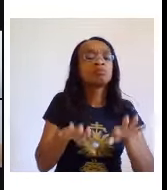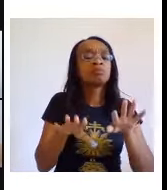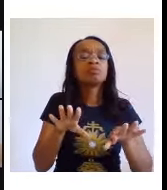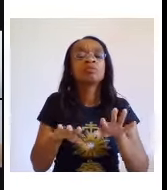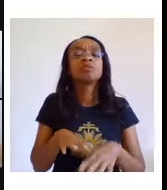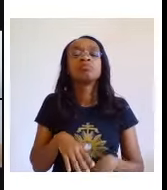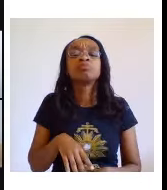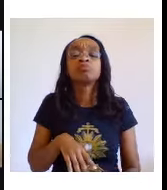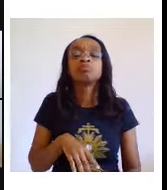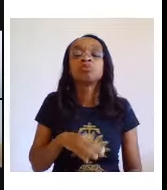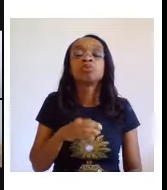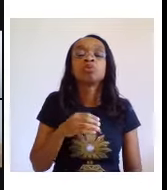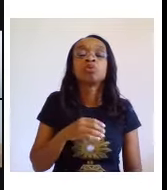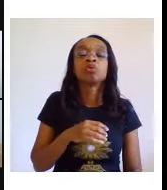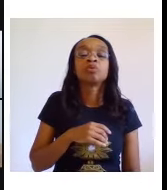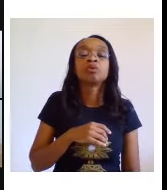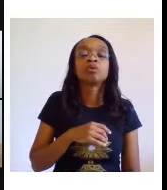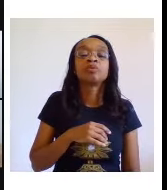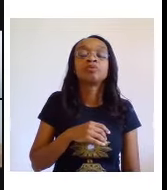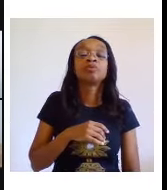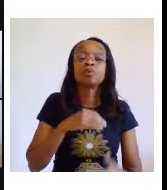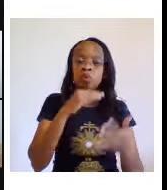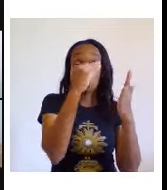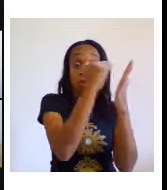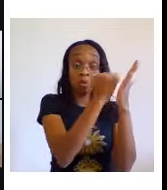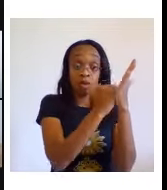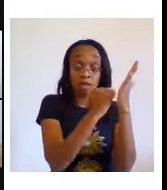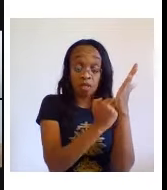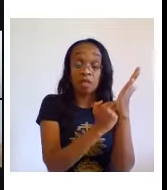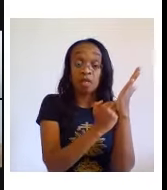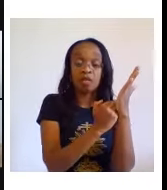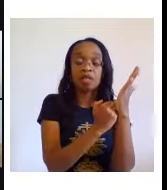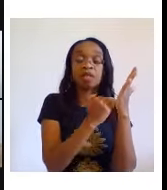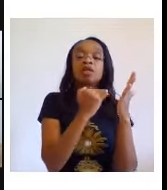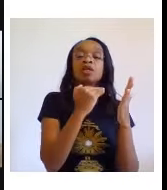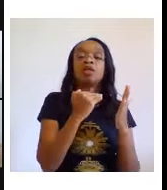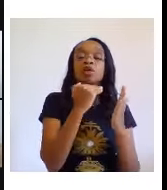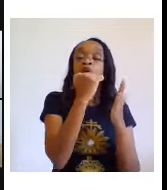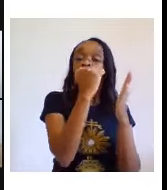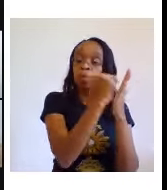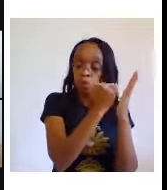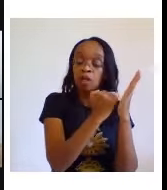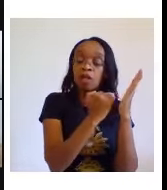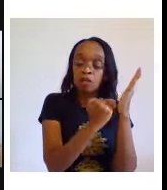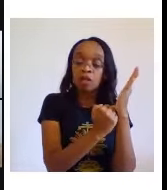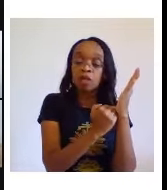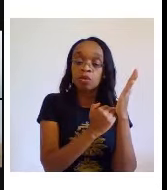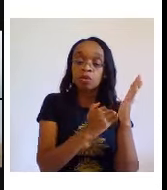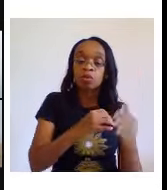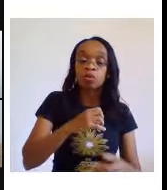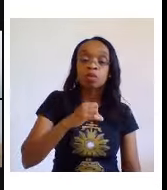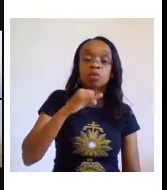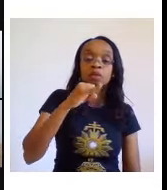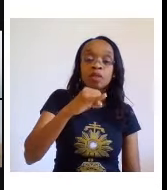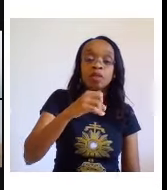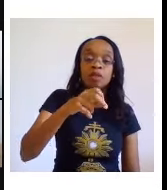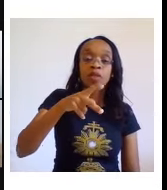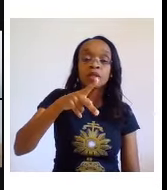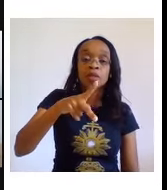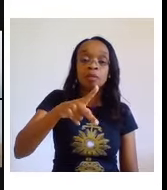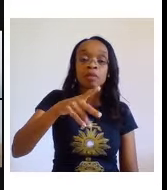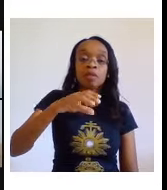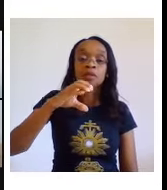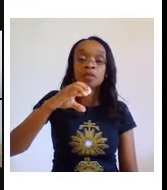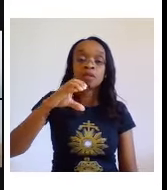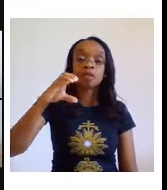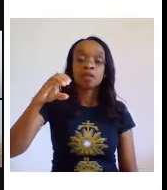assim, dessas três? O relatório o ciclo, né, que ele chama relatório de IPCC, ele é composto por